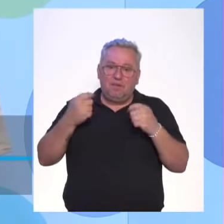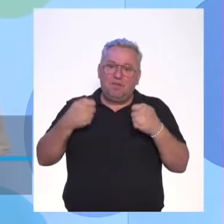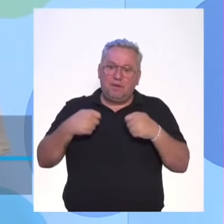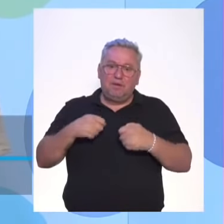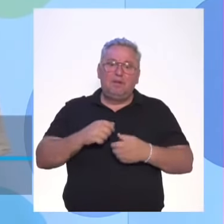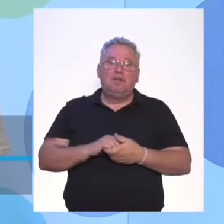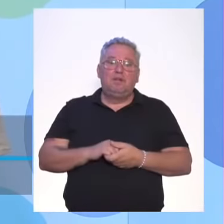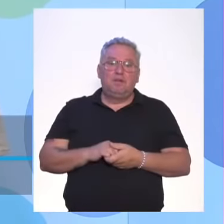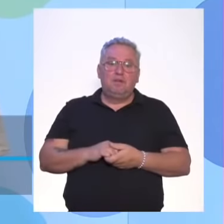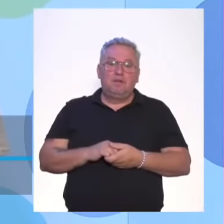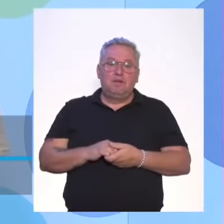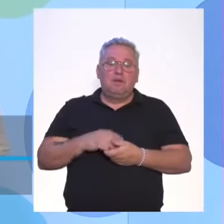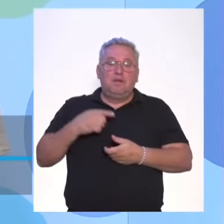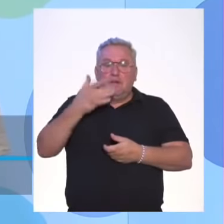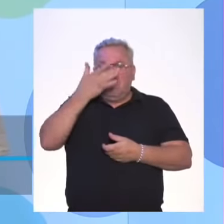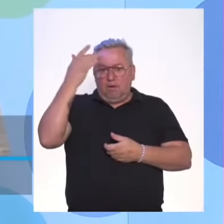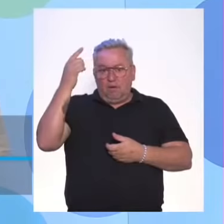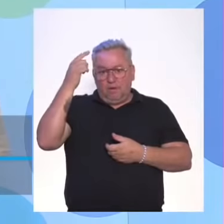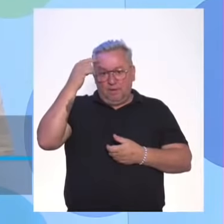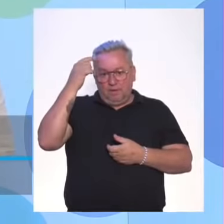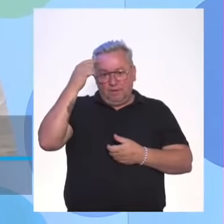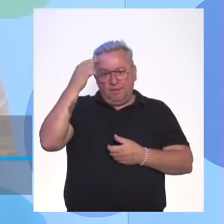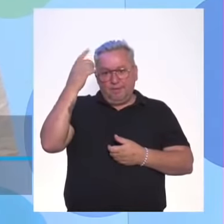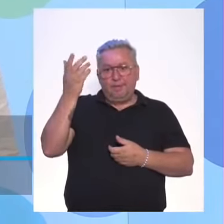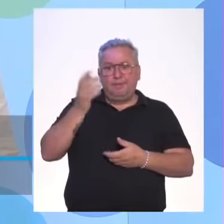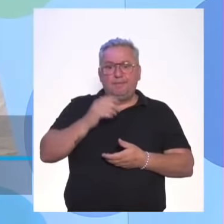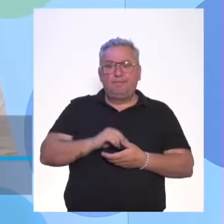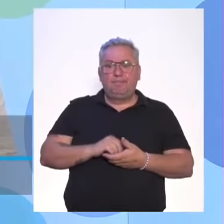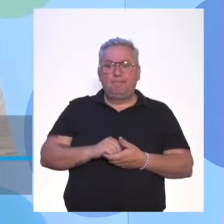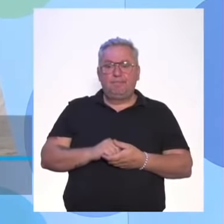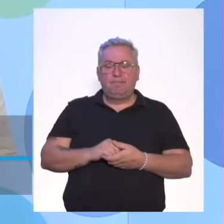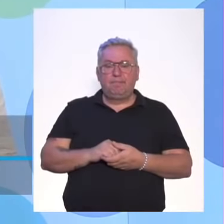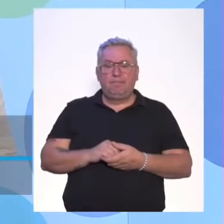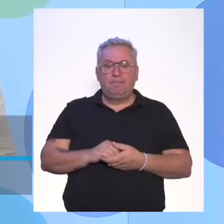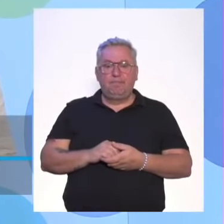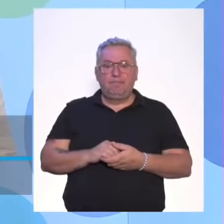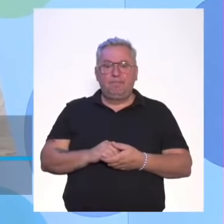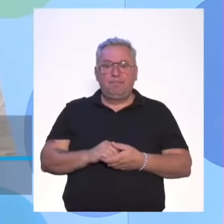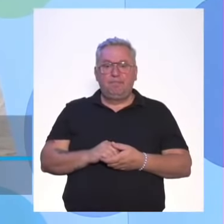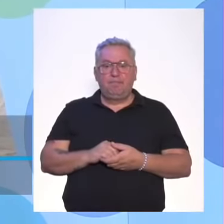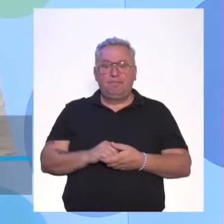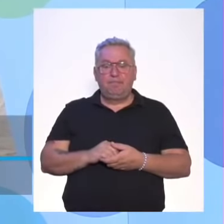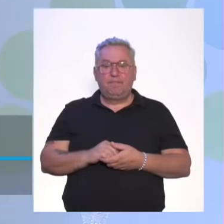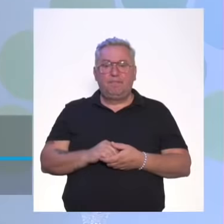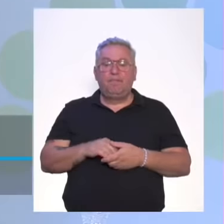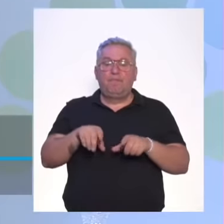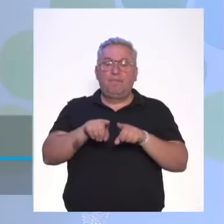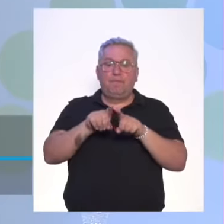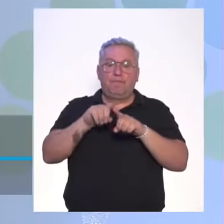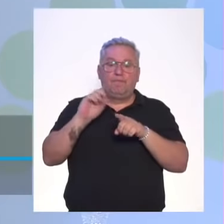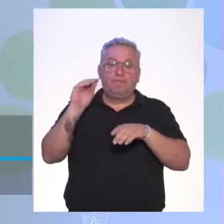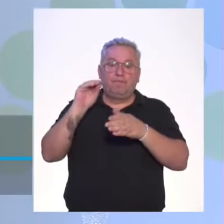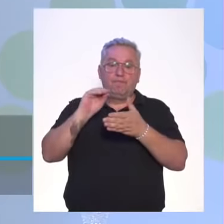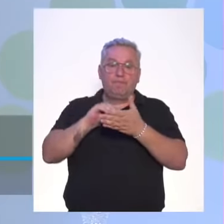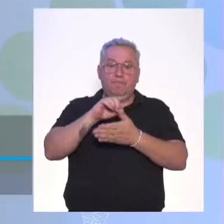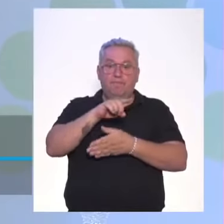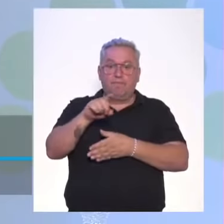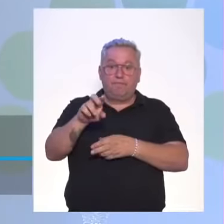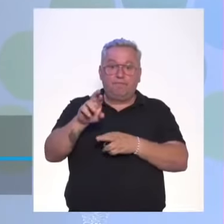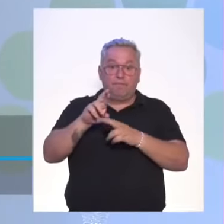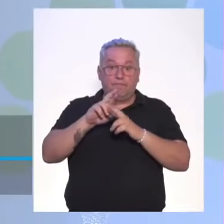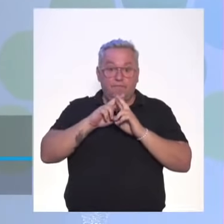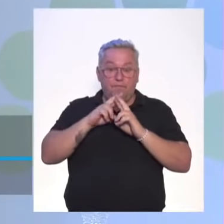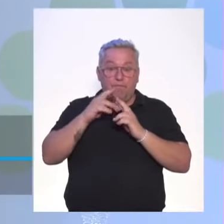fala meu isso é uma coisa é só pensou em mim tal é é super interessante isso sobre a dois ela colocou você